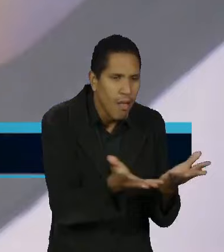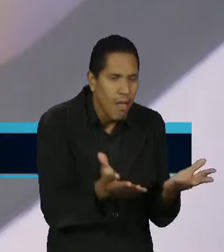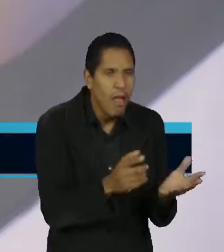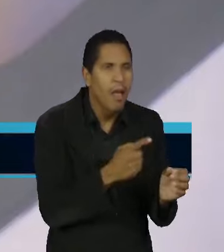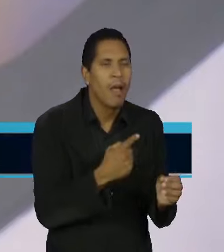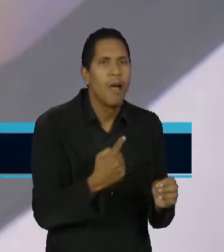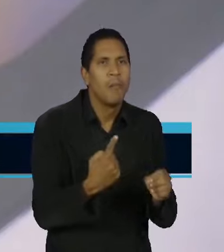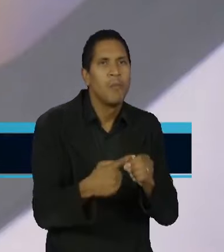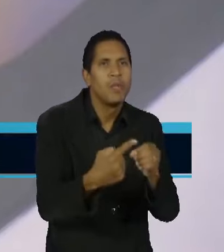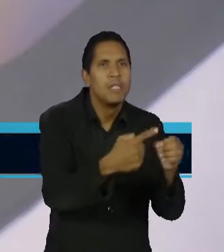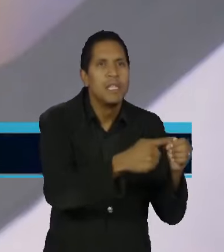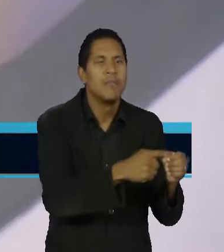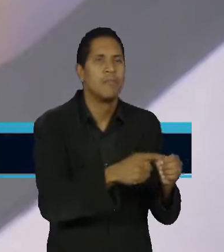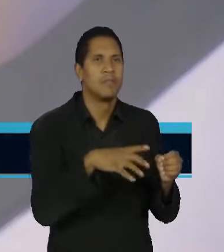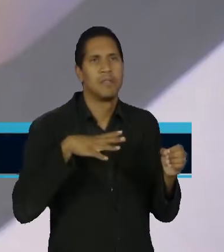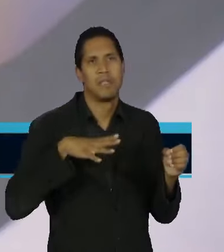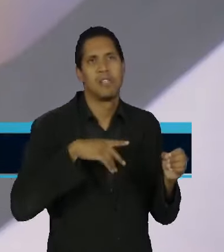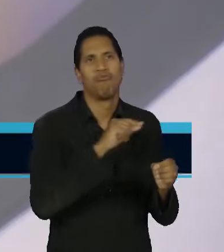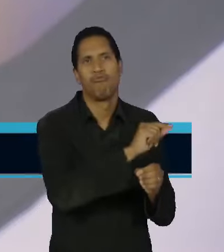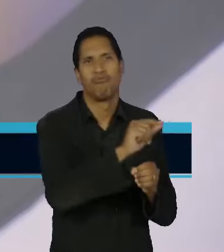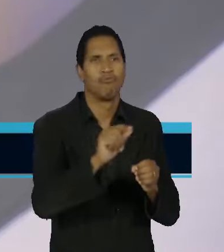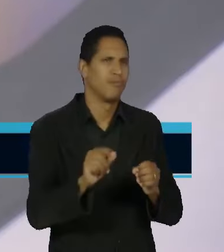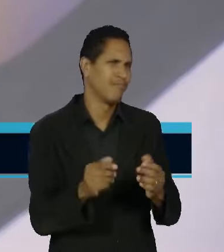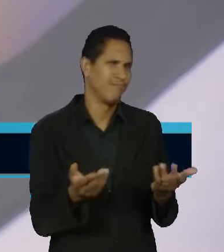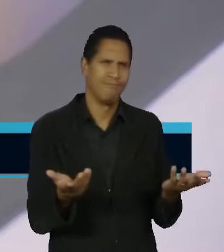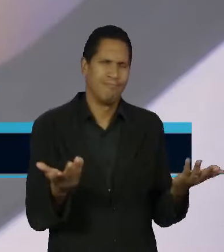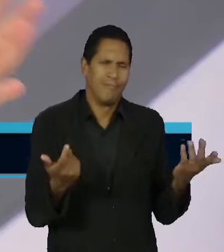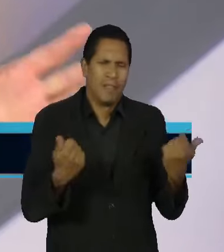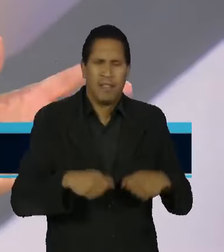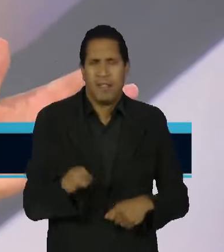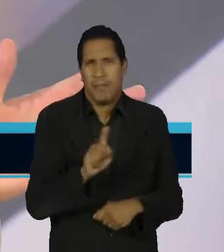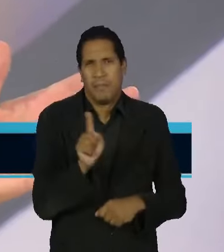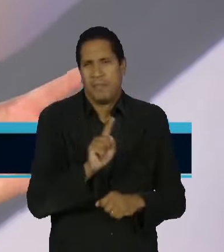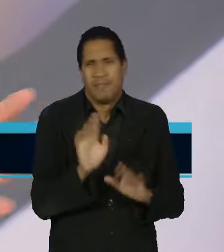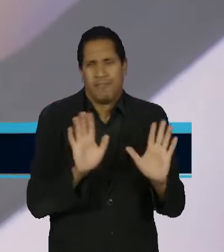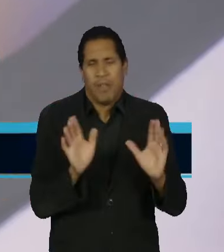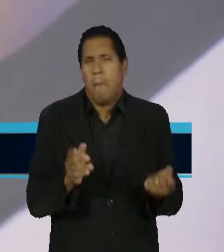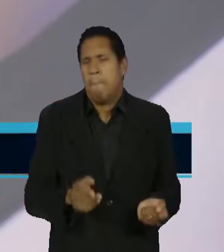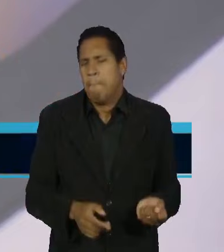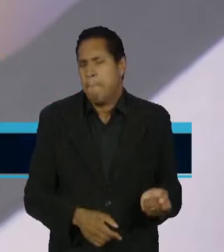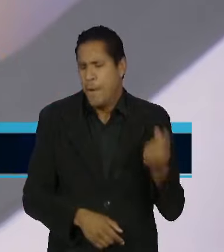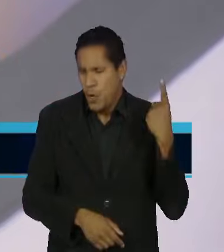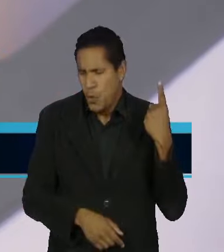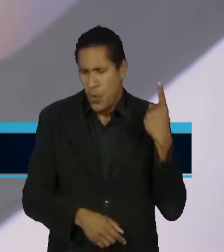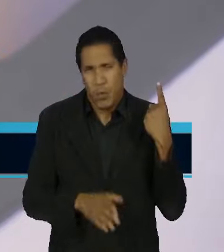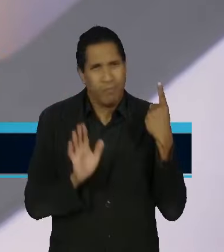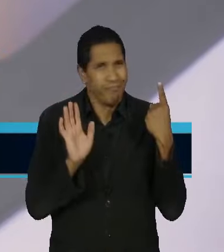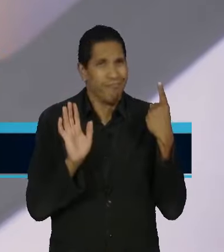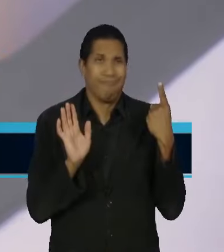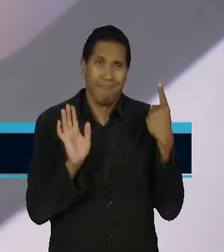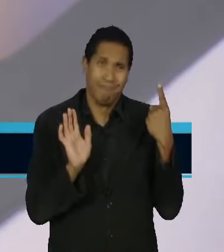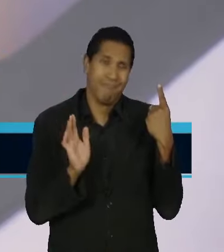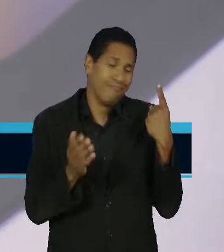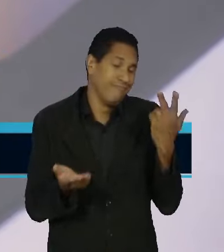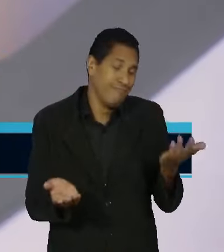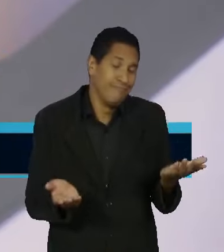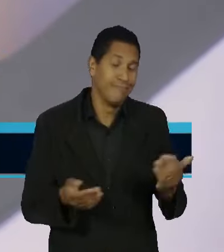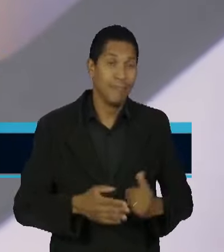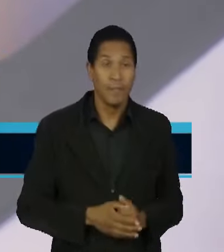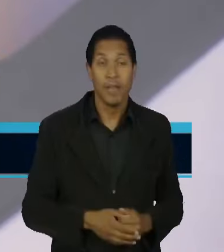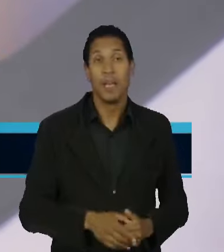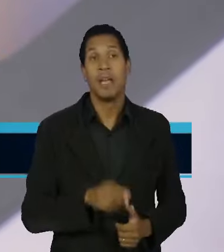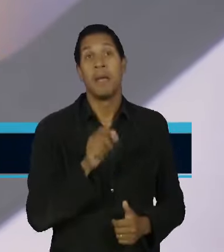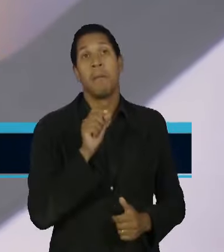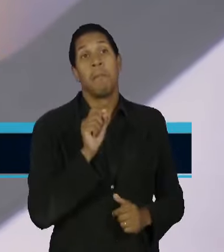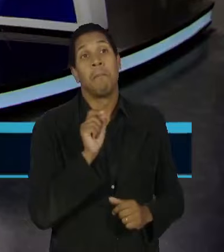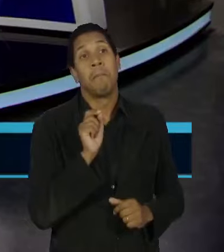municípios pros seus redutos eleitorais Isso é um absurdo Total eh como a prática do